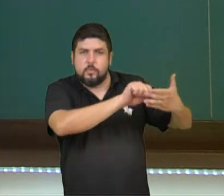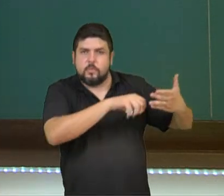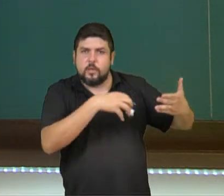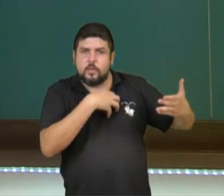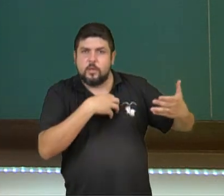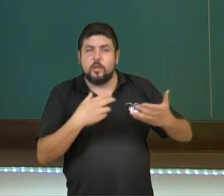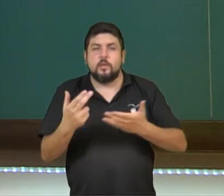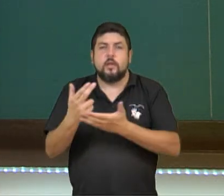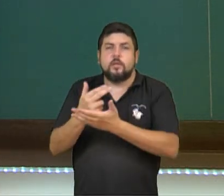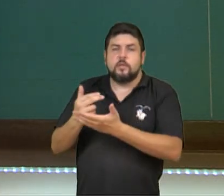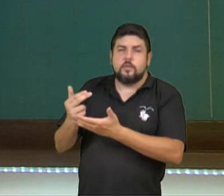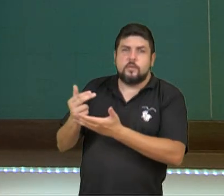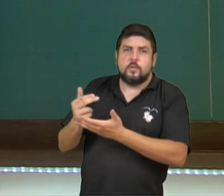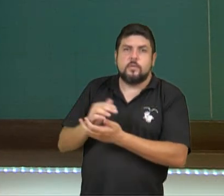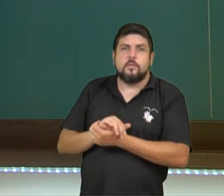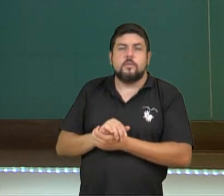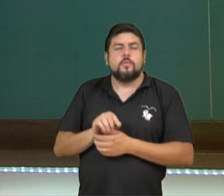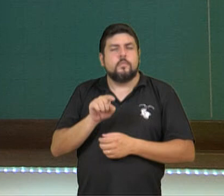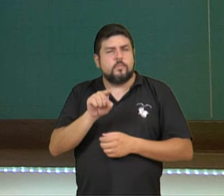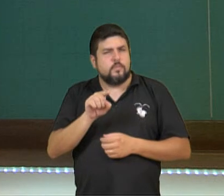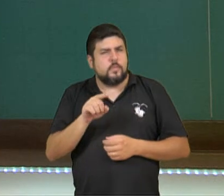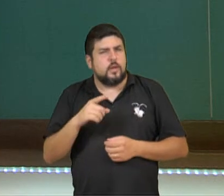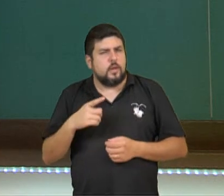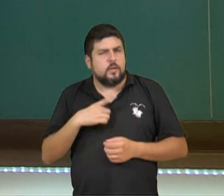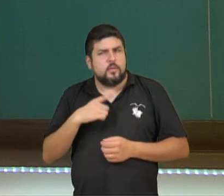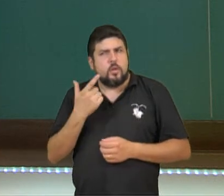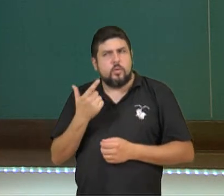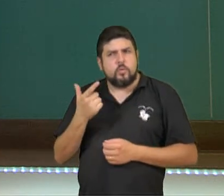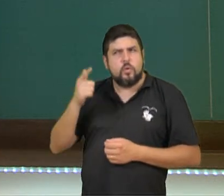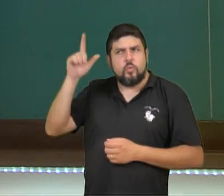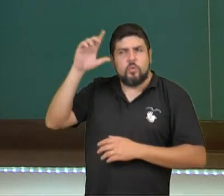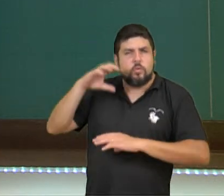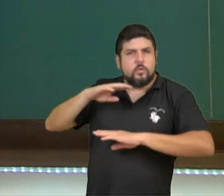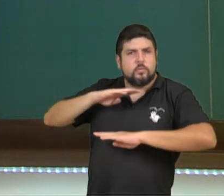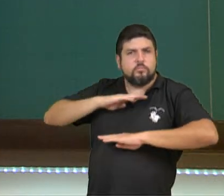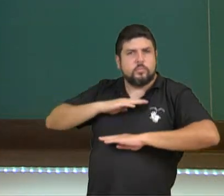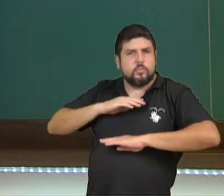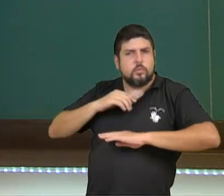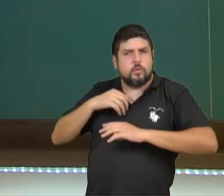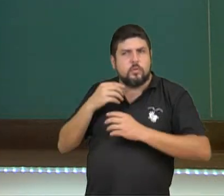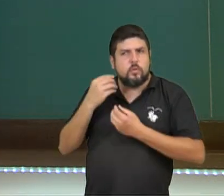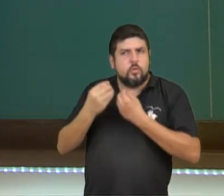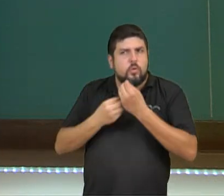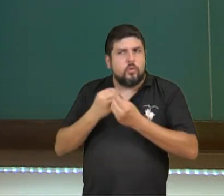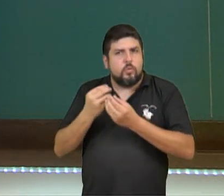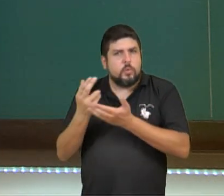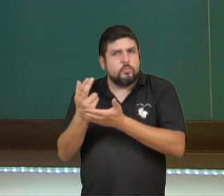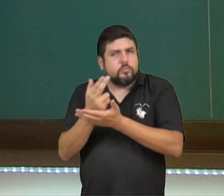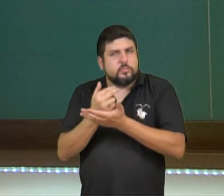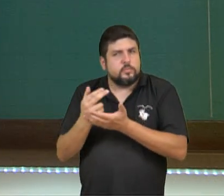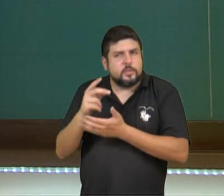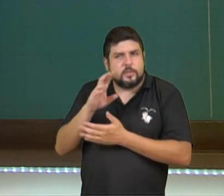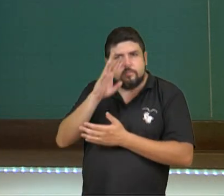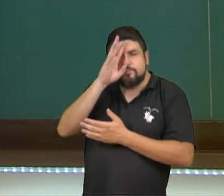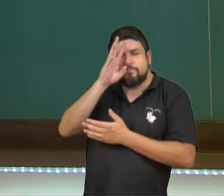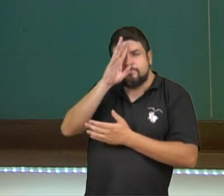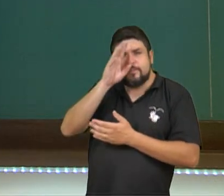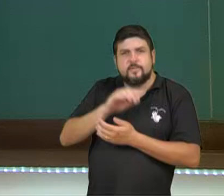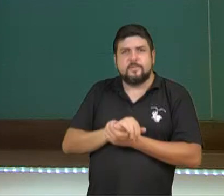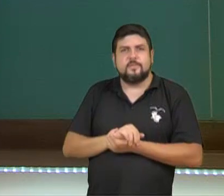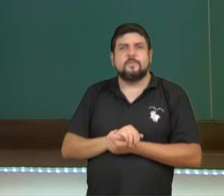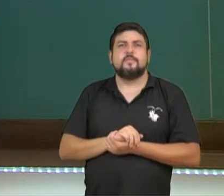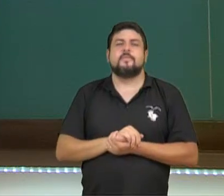E você, consegue imaginar uma outra situação algébrica para representar geometricamente? Olha